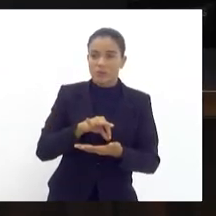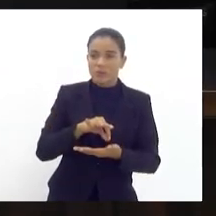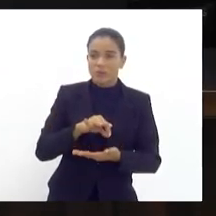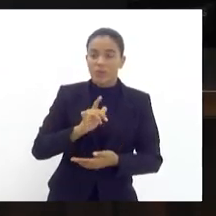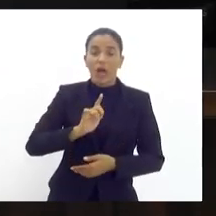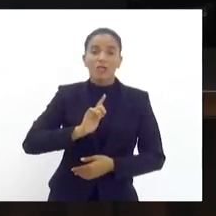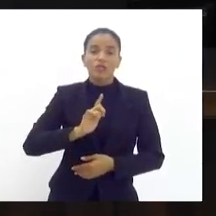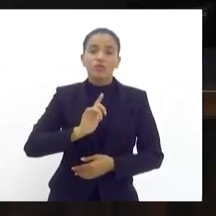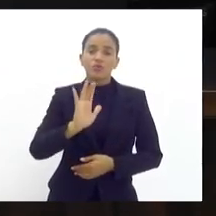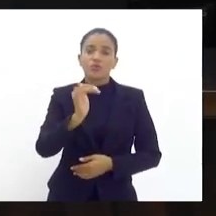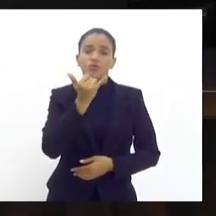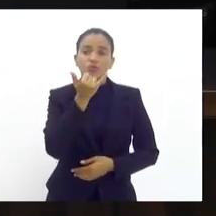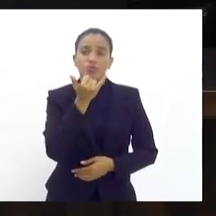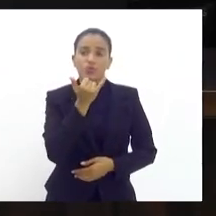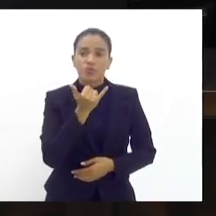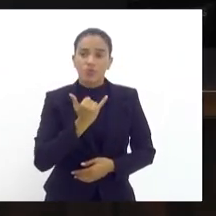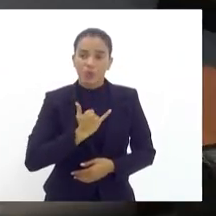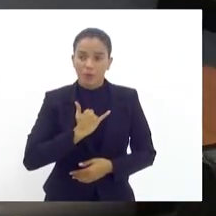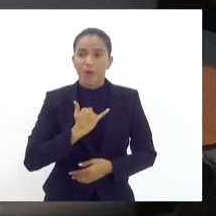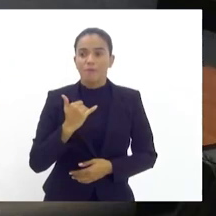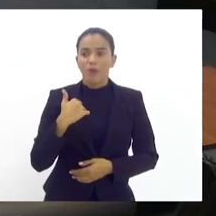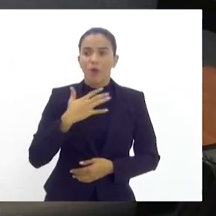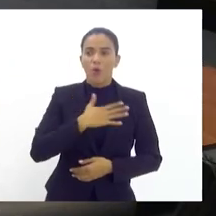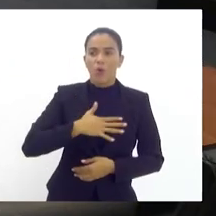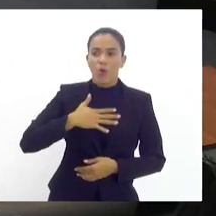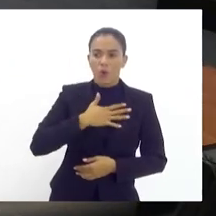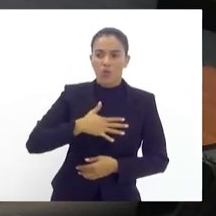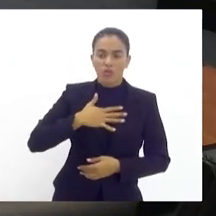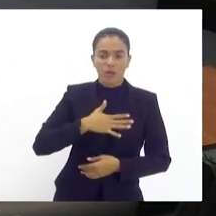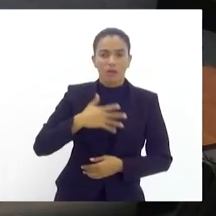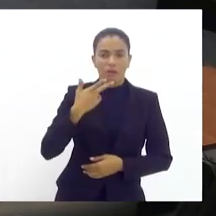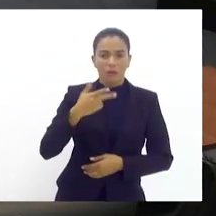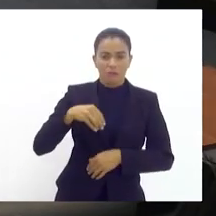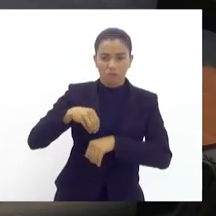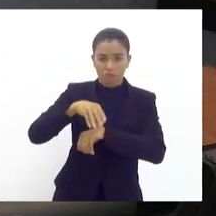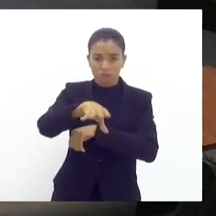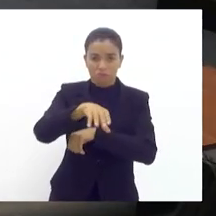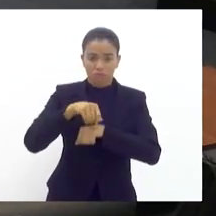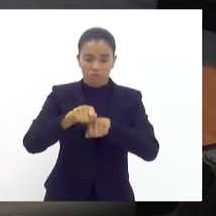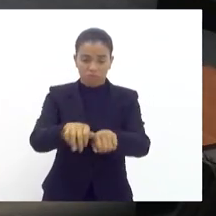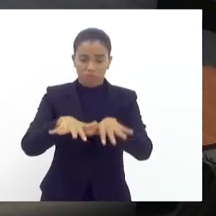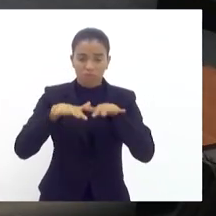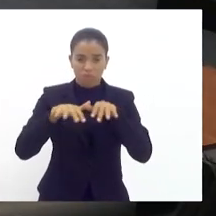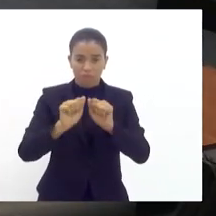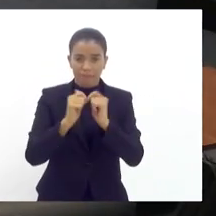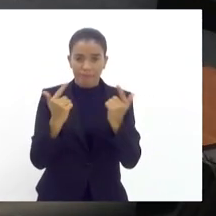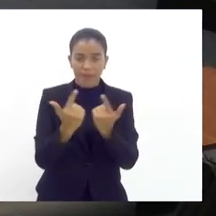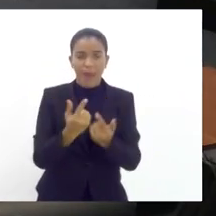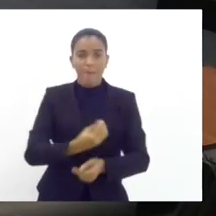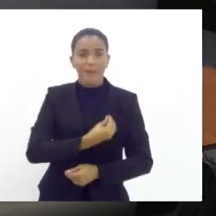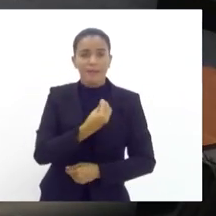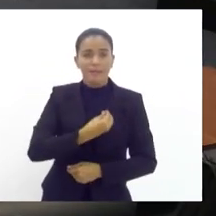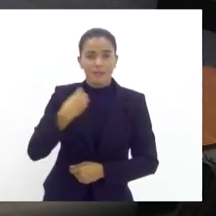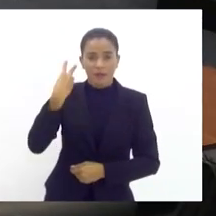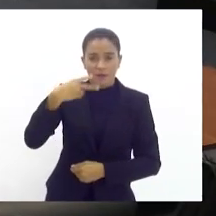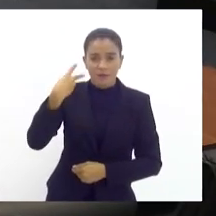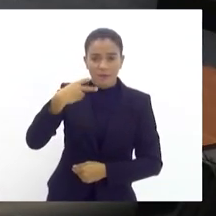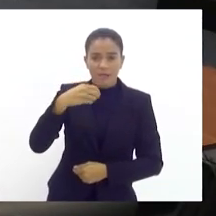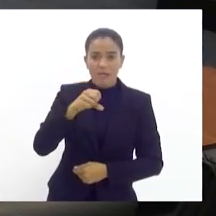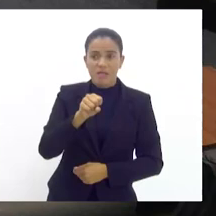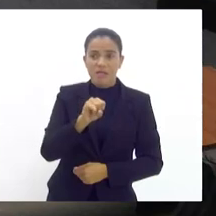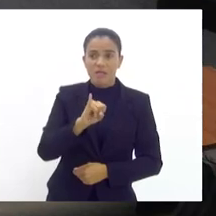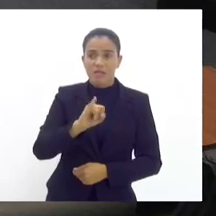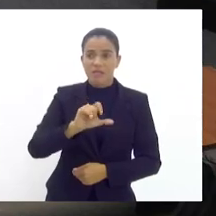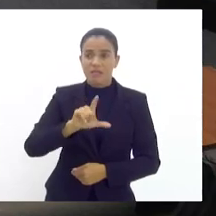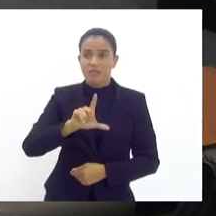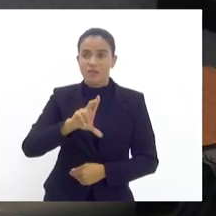por favor Presidente eu gostaria de anunciar aqui no plenário da casa presença do vereador Silmar Braga